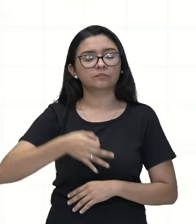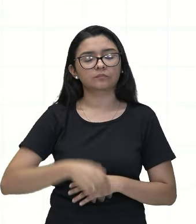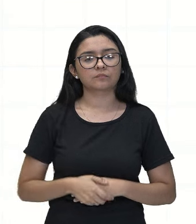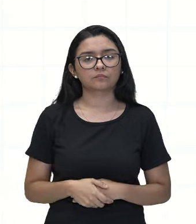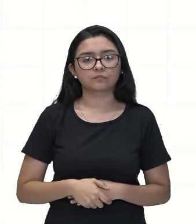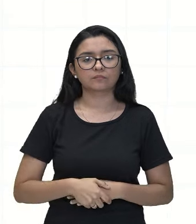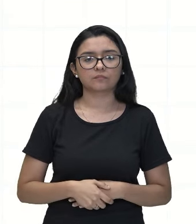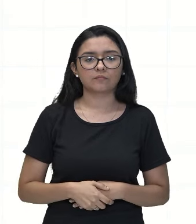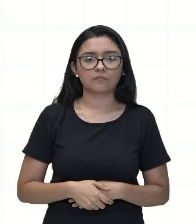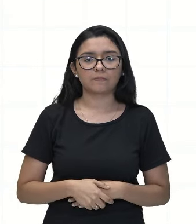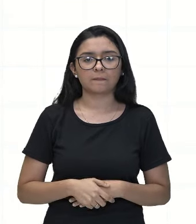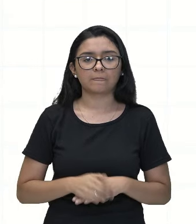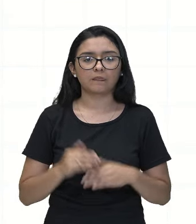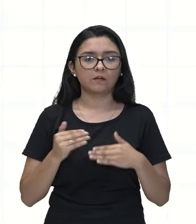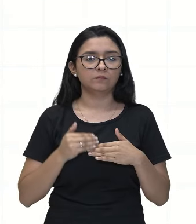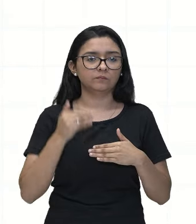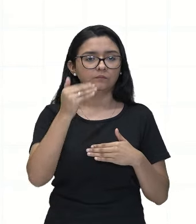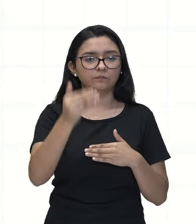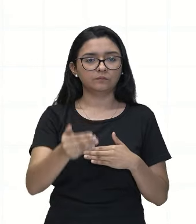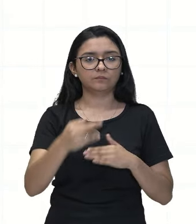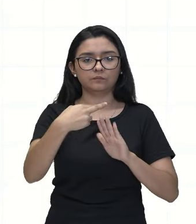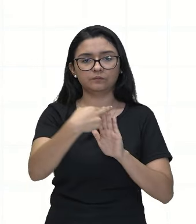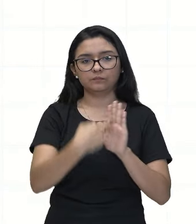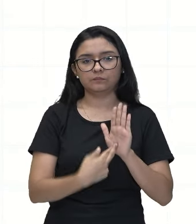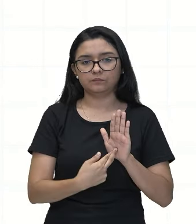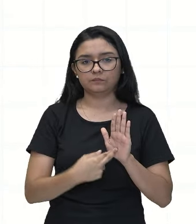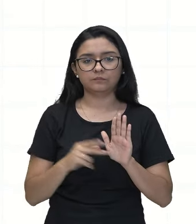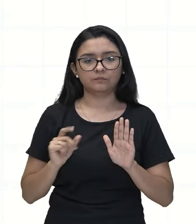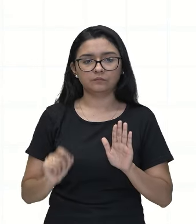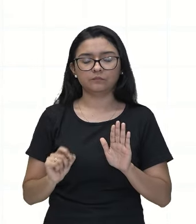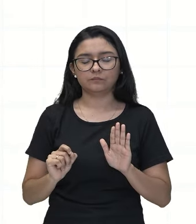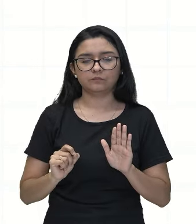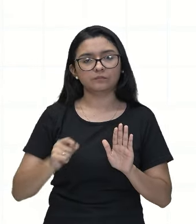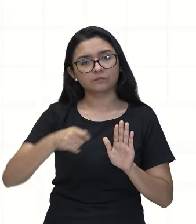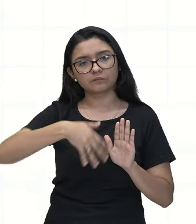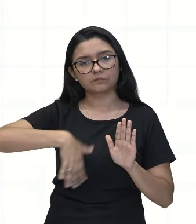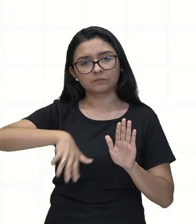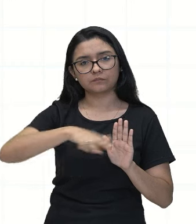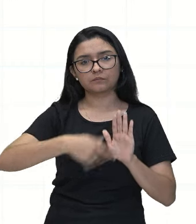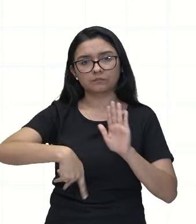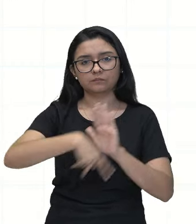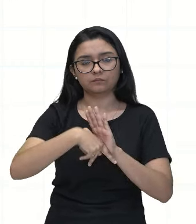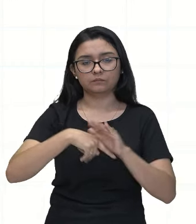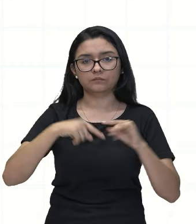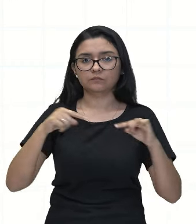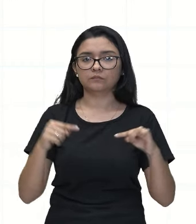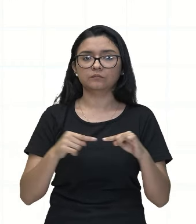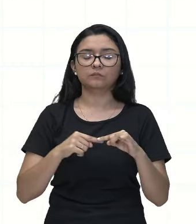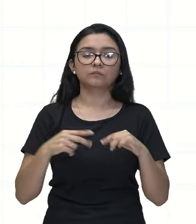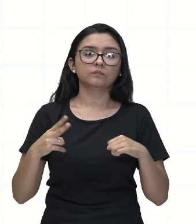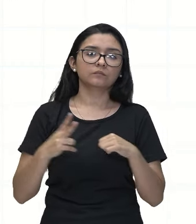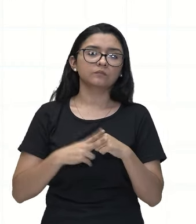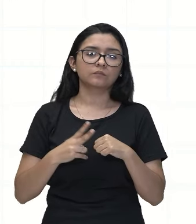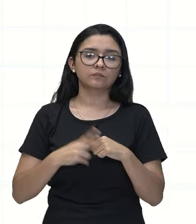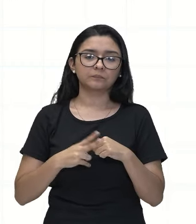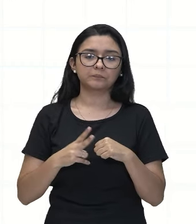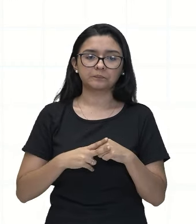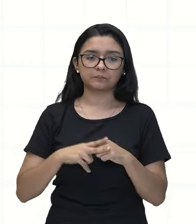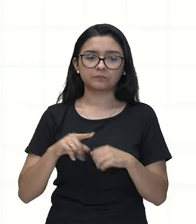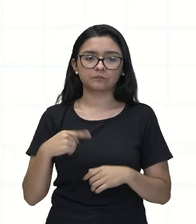certo seguindo agora para a Regra geral da concordância verbal né